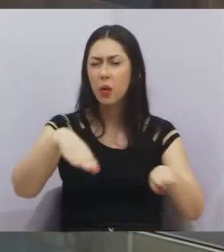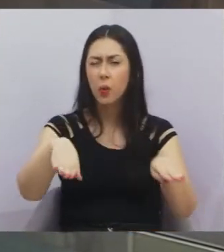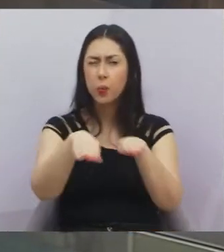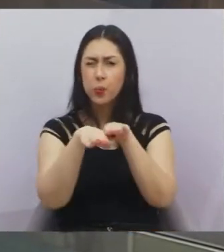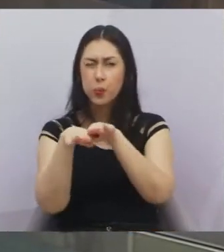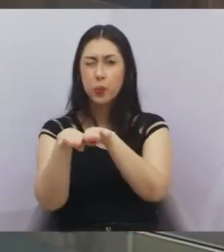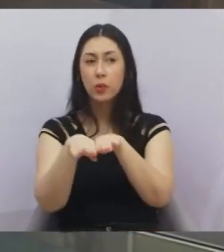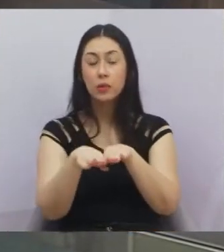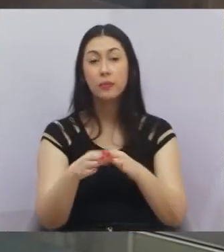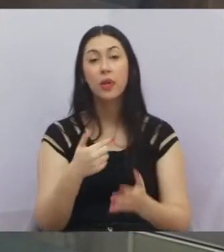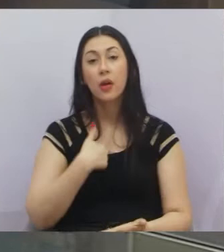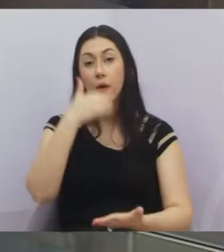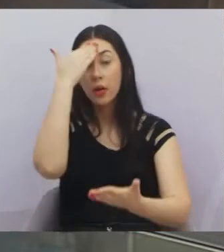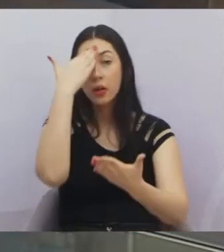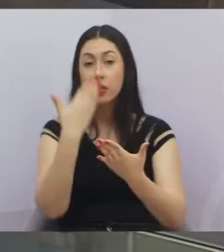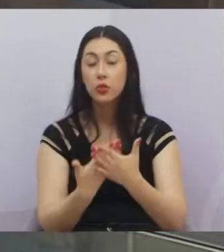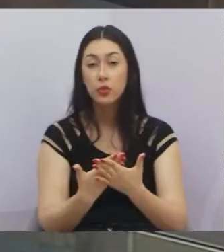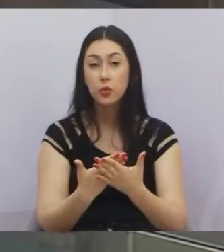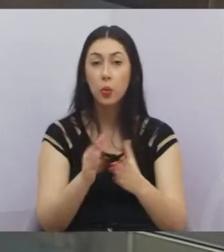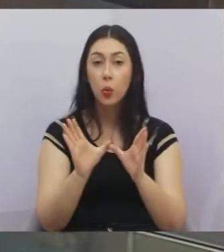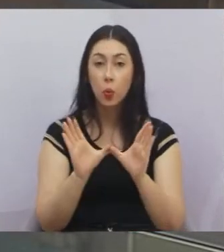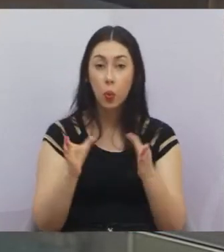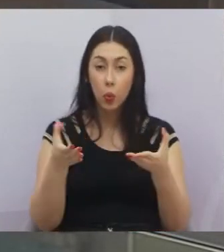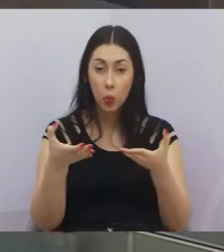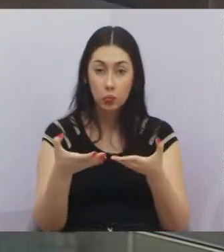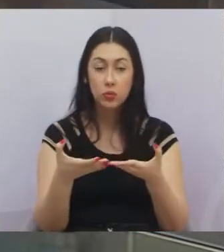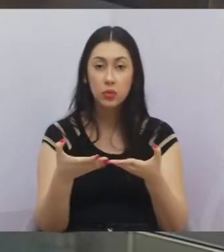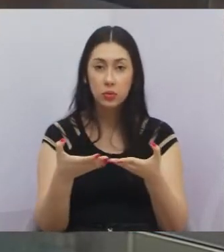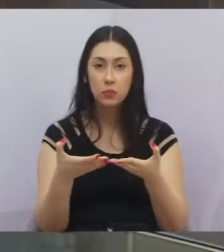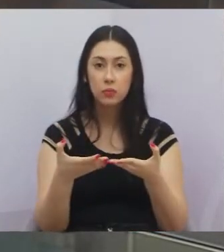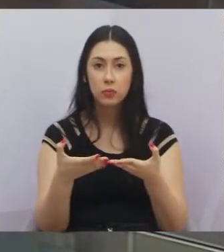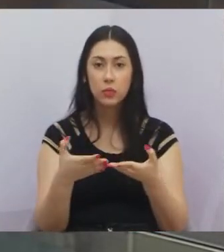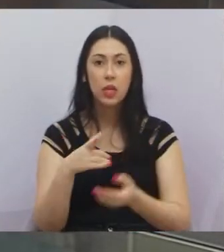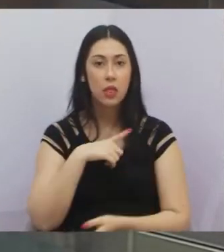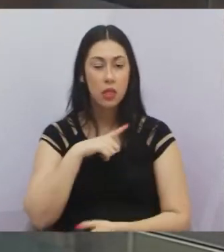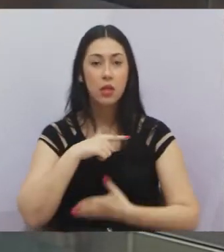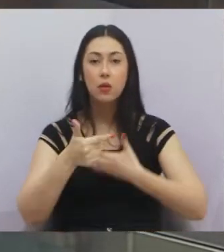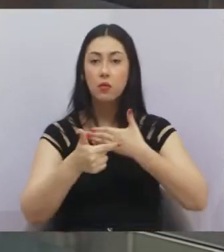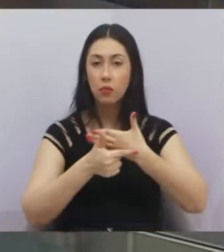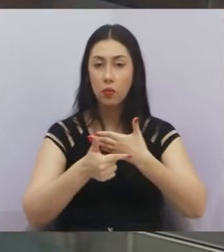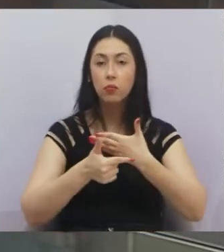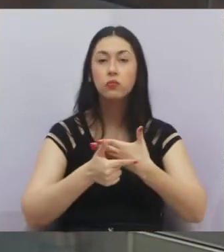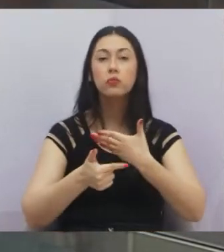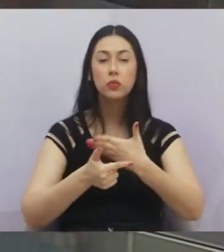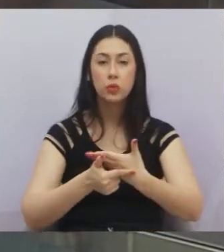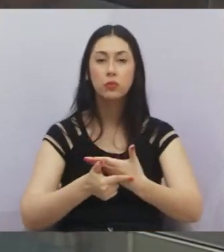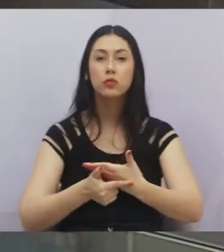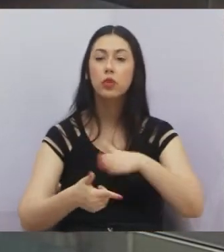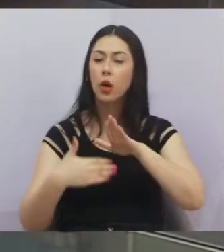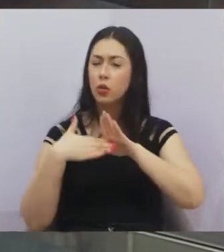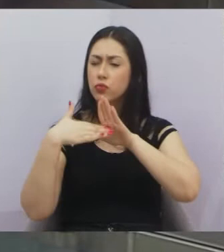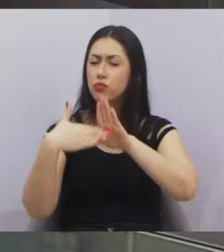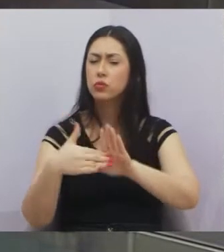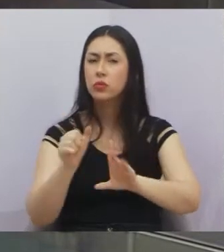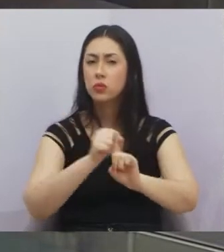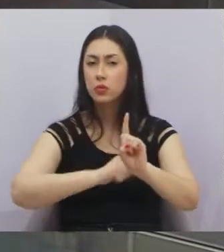igualitária. Então, eu acredito que o Conselho vem com esse papel de trazer a sociedade